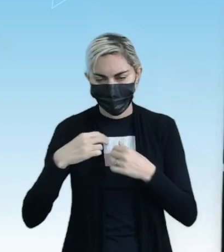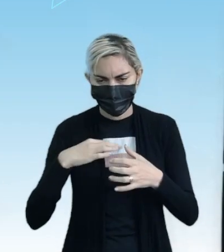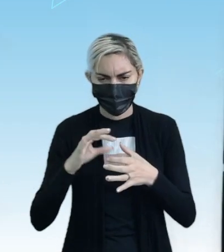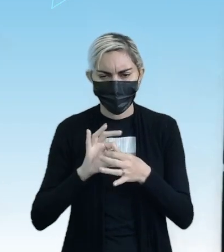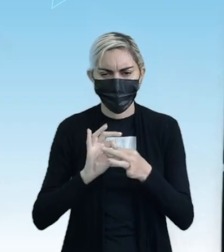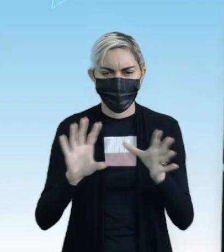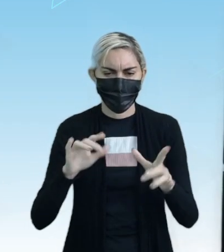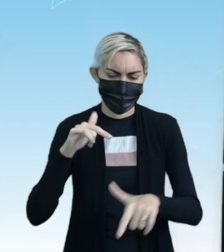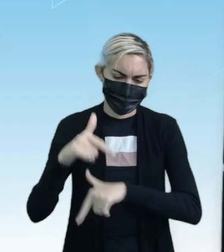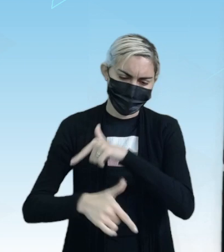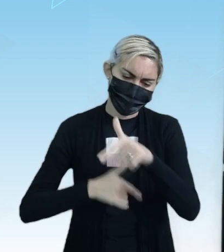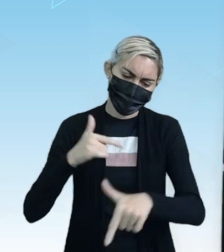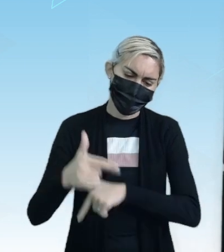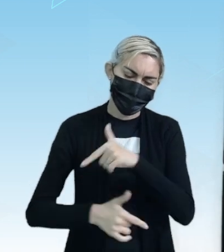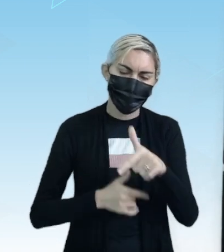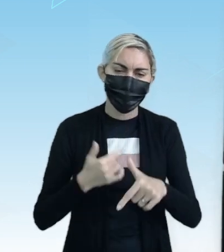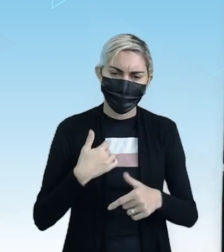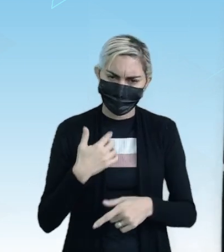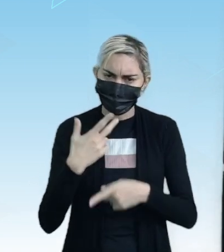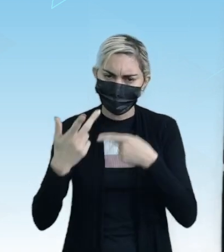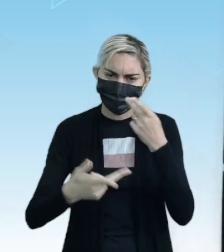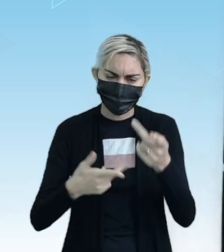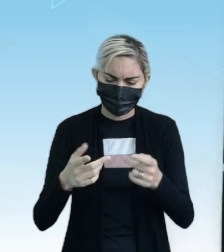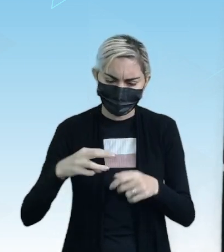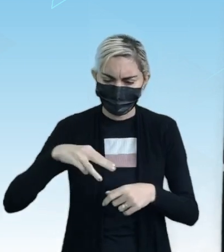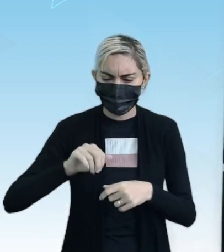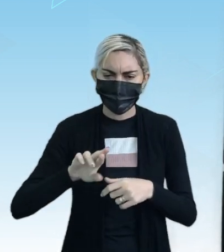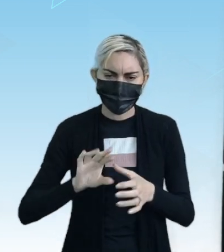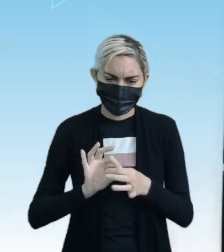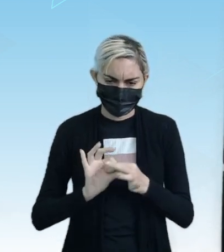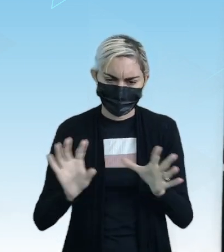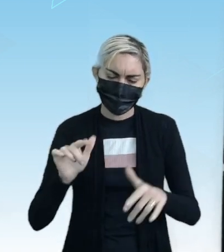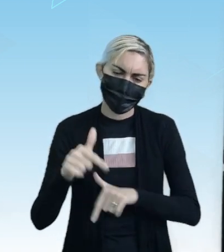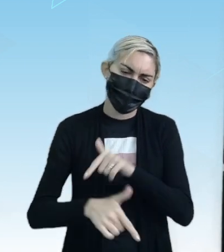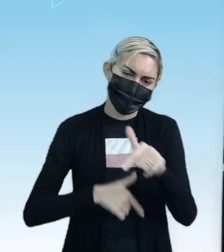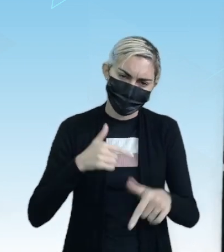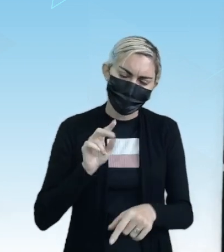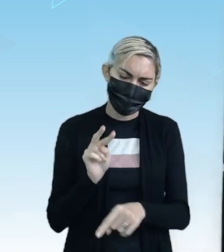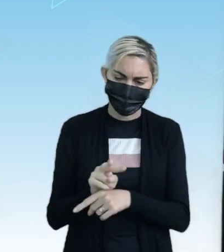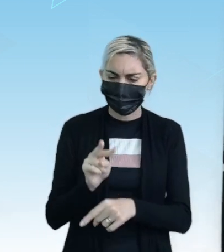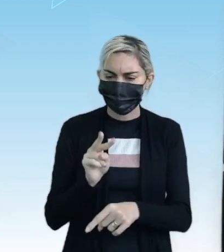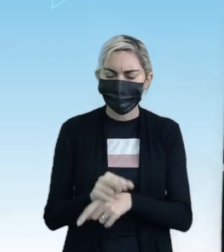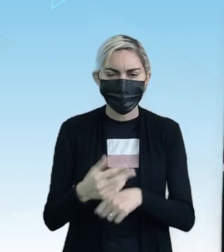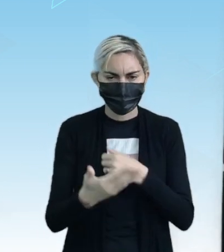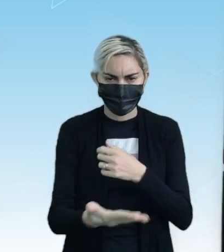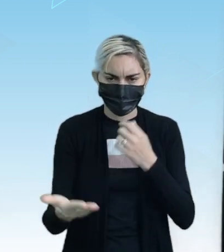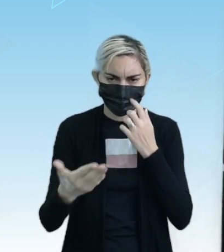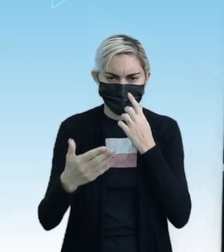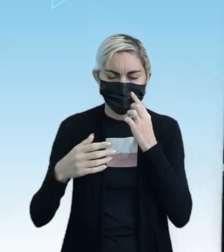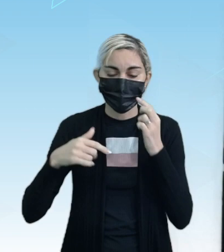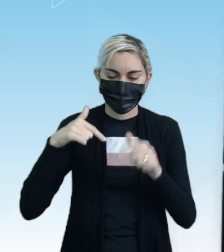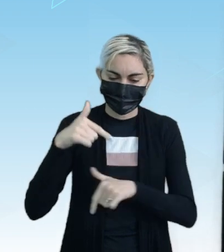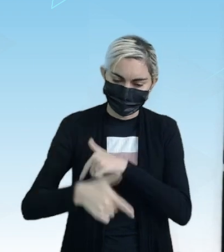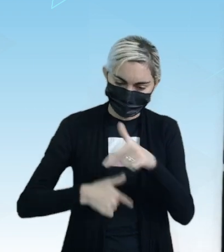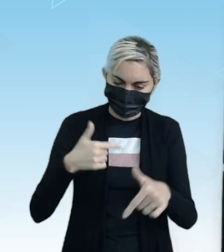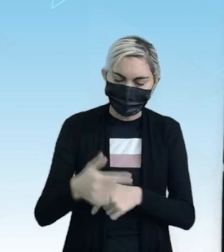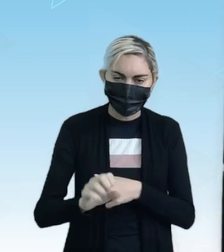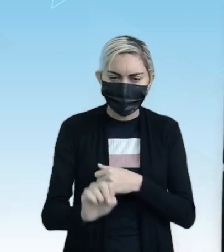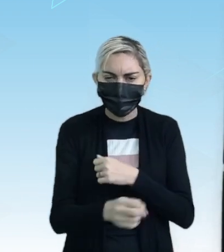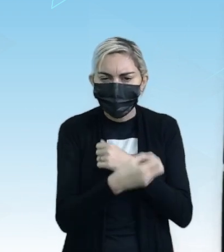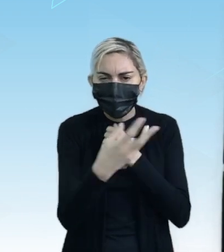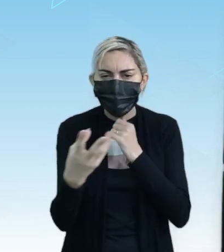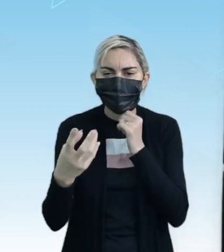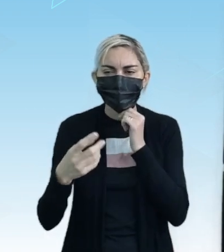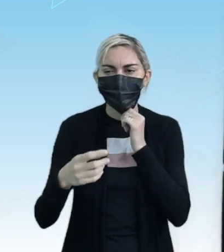de trabalhar. Quando eu digo Maria deixou de trabalhar, pressupõe que ela trabalhava. São